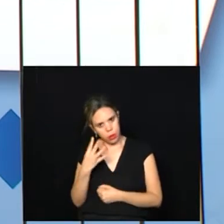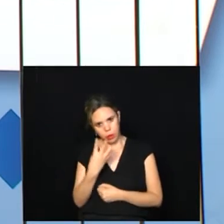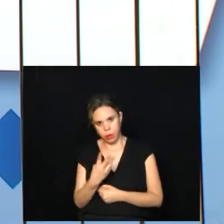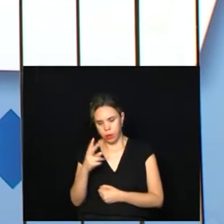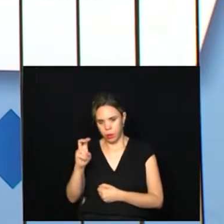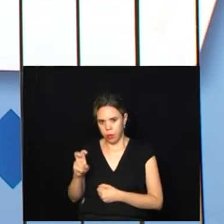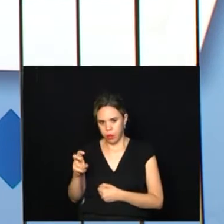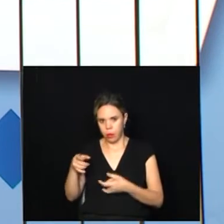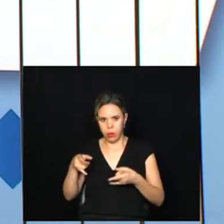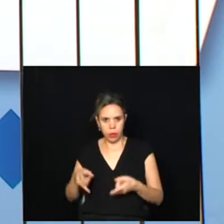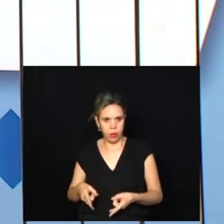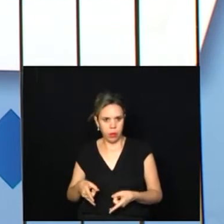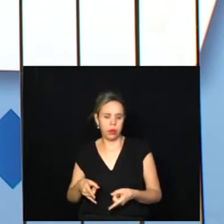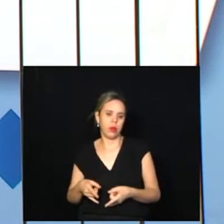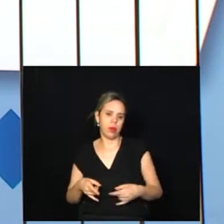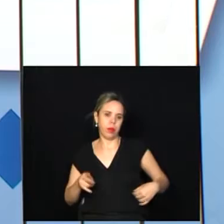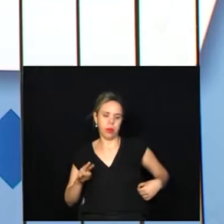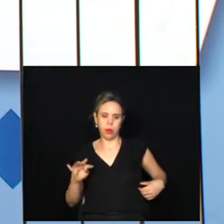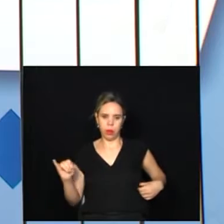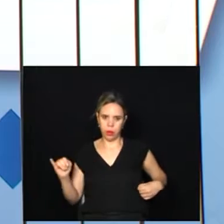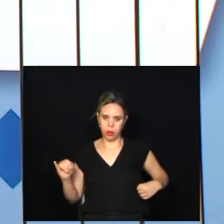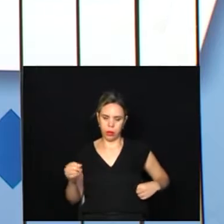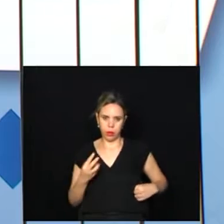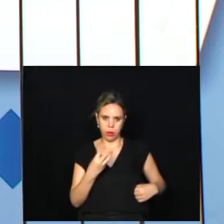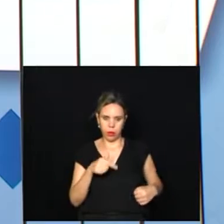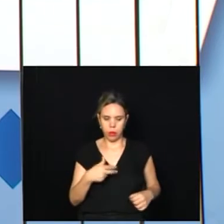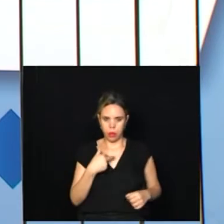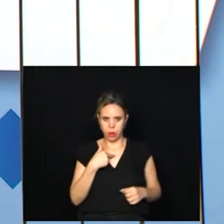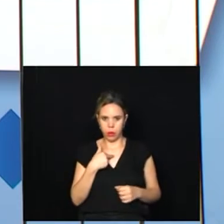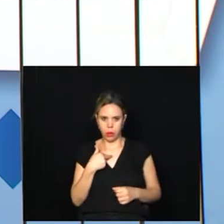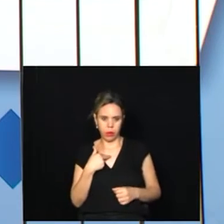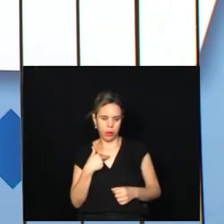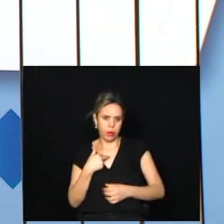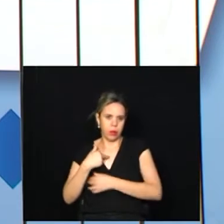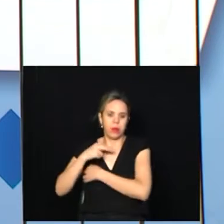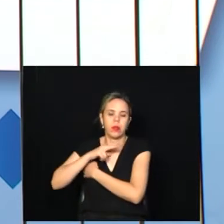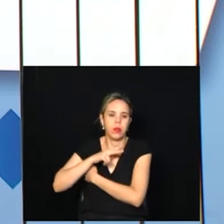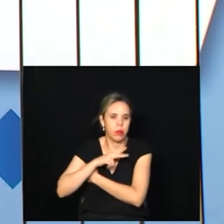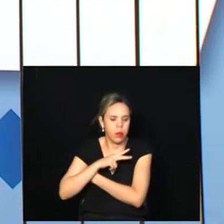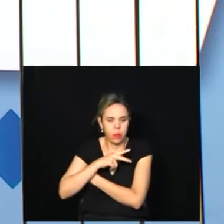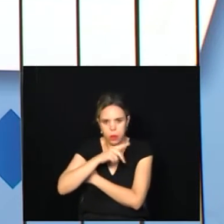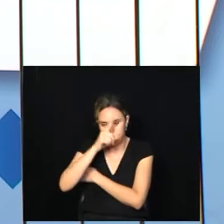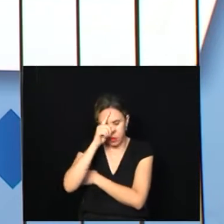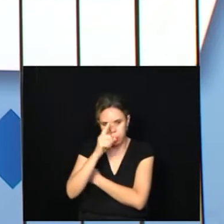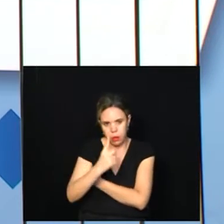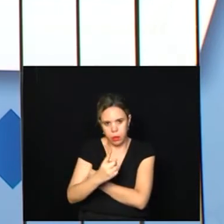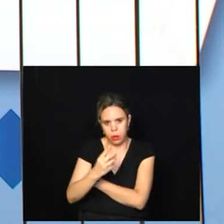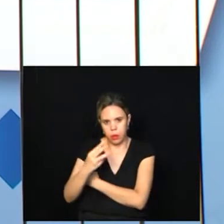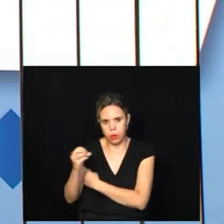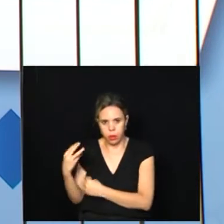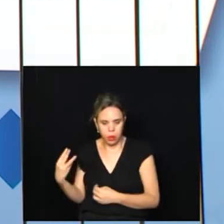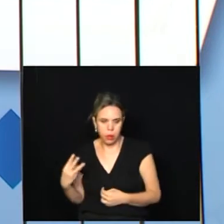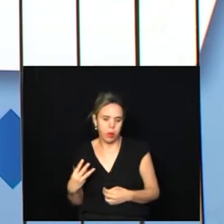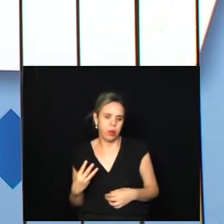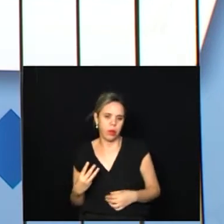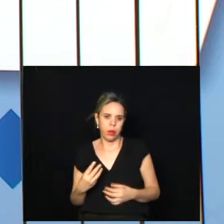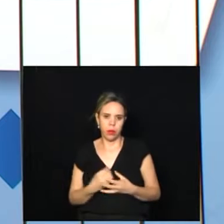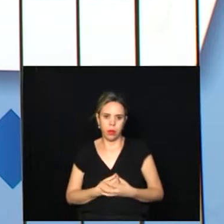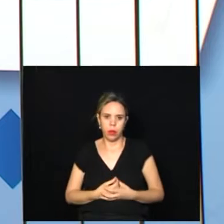45 leitos, dos quais 37 ocupados, e na rede particular, 103 leitos, dos